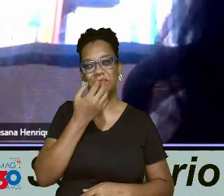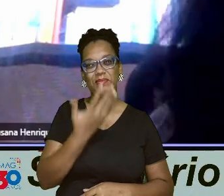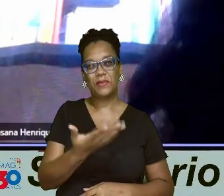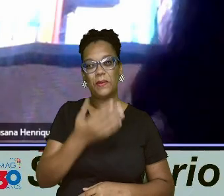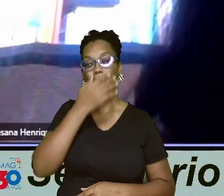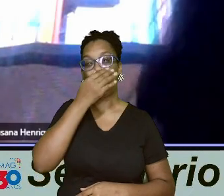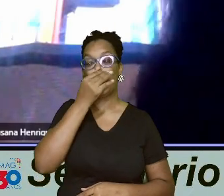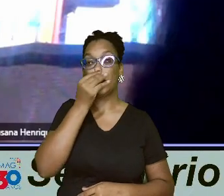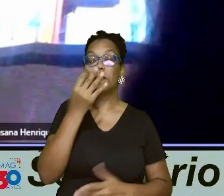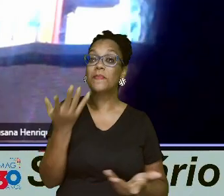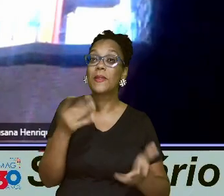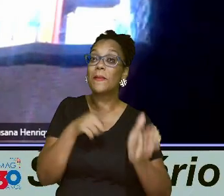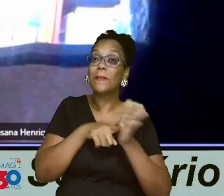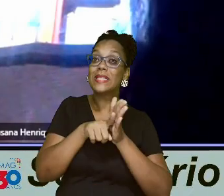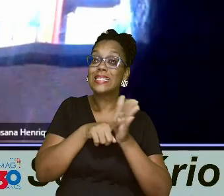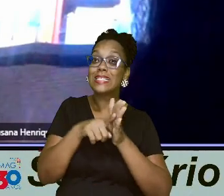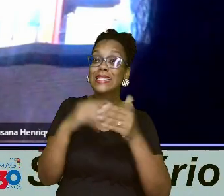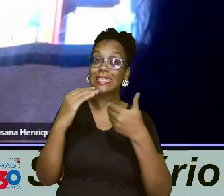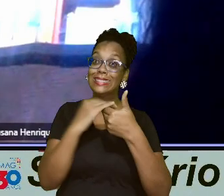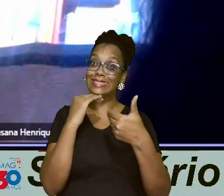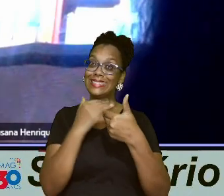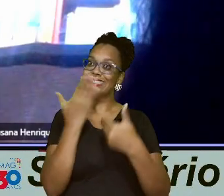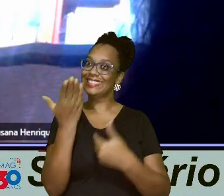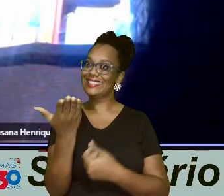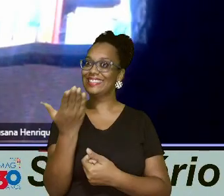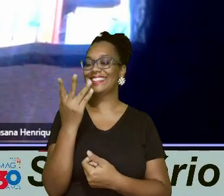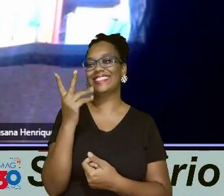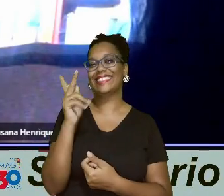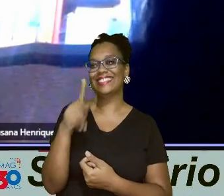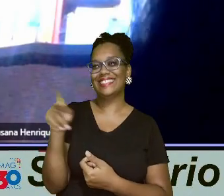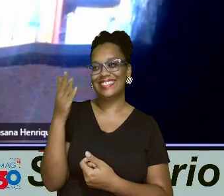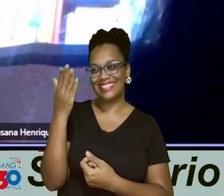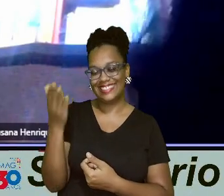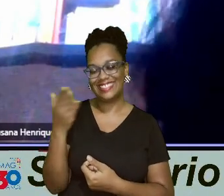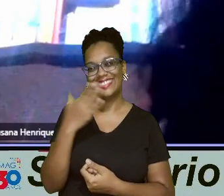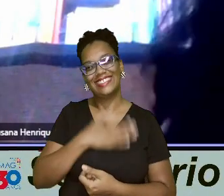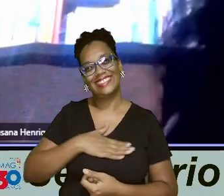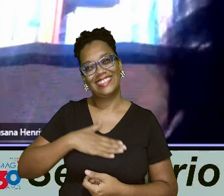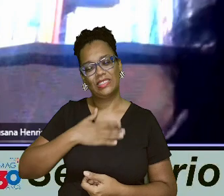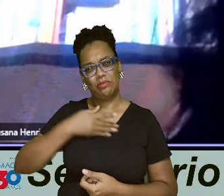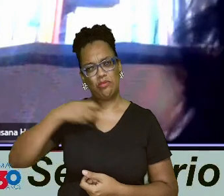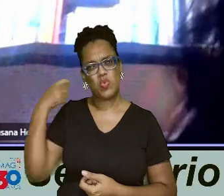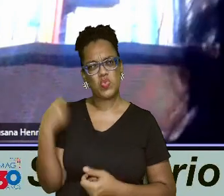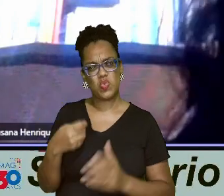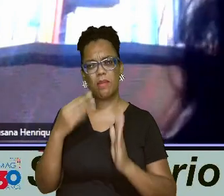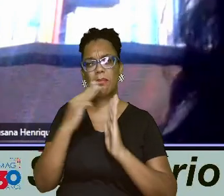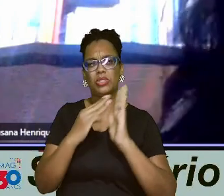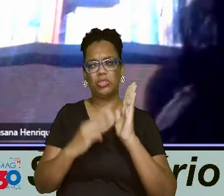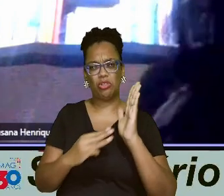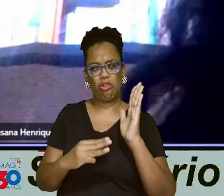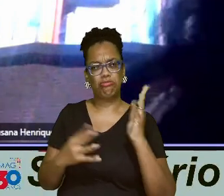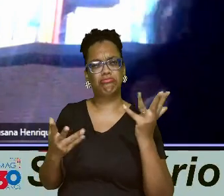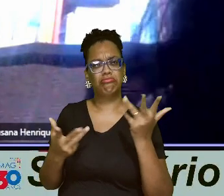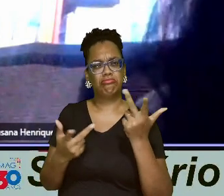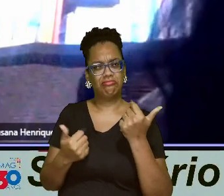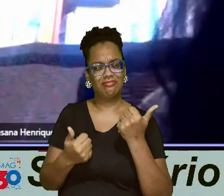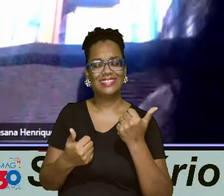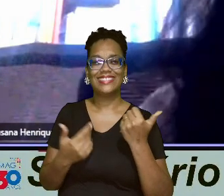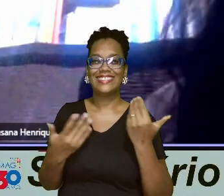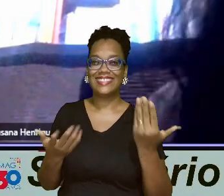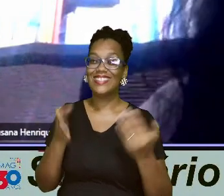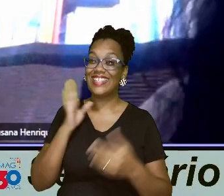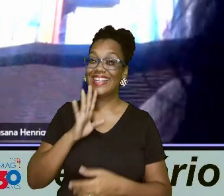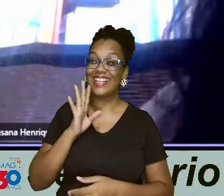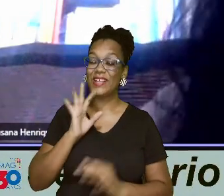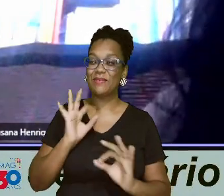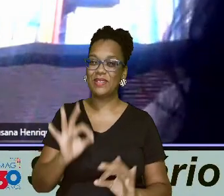mais por uma pesquisa que foi orientada por ela, né, e, portanto, com bastante rigor metodológico, então é muito legal